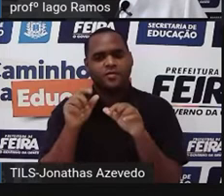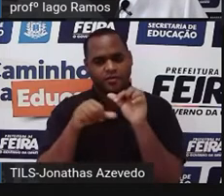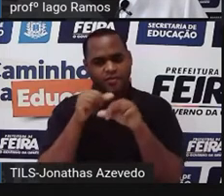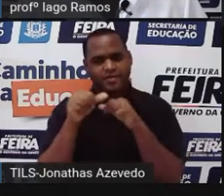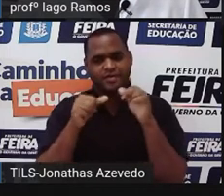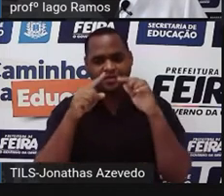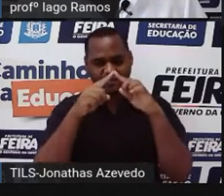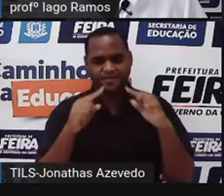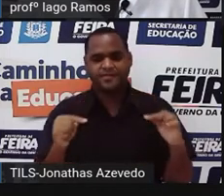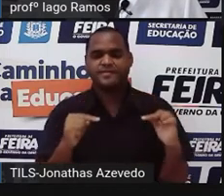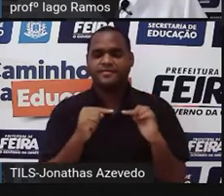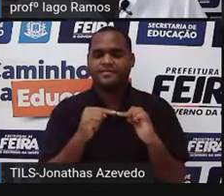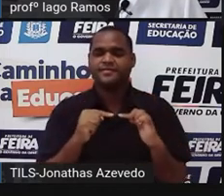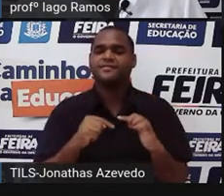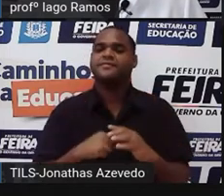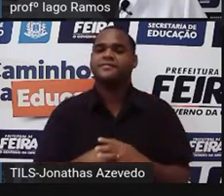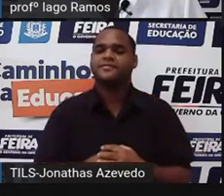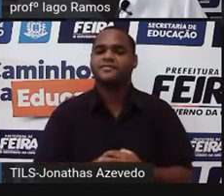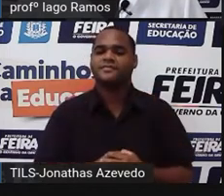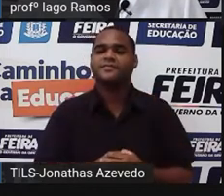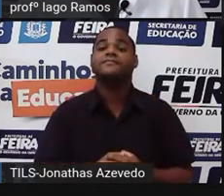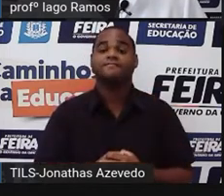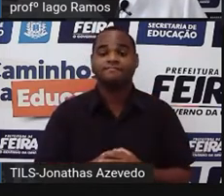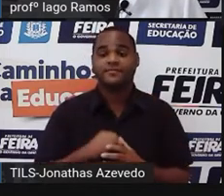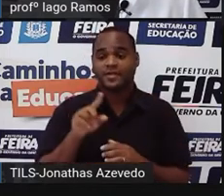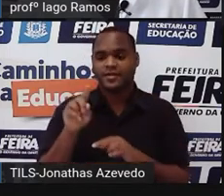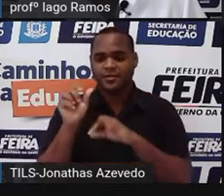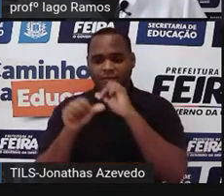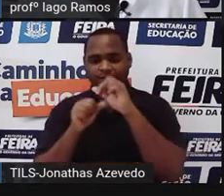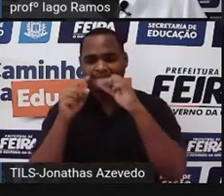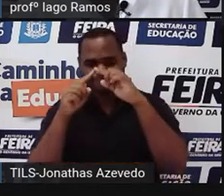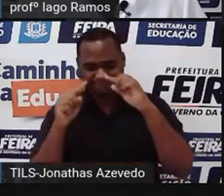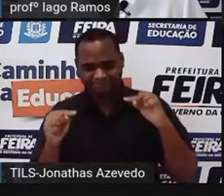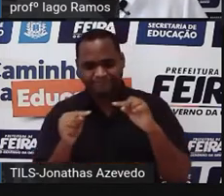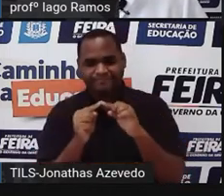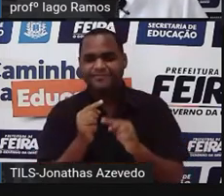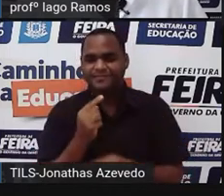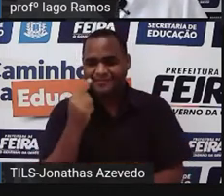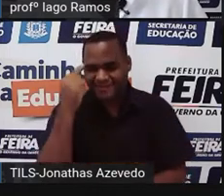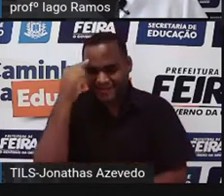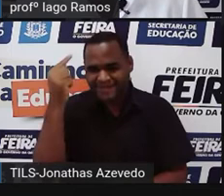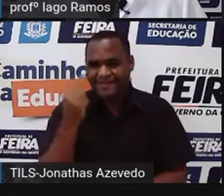ó. Esse triângulozinho que está na cor amarela.